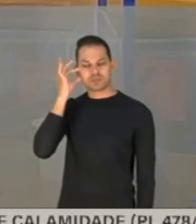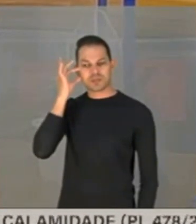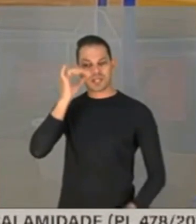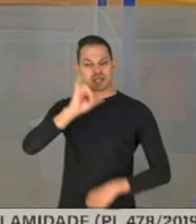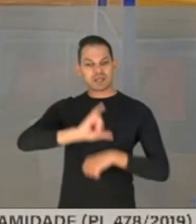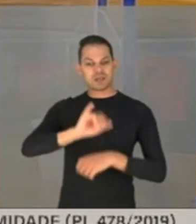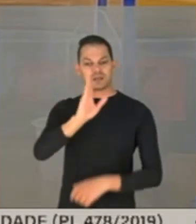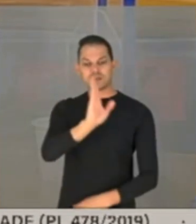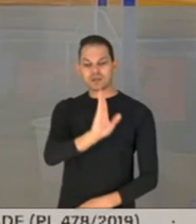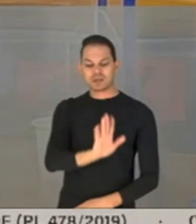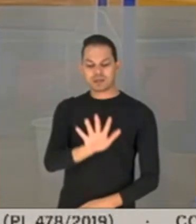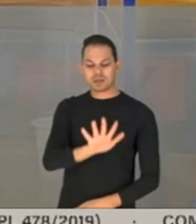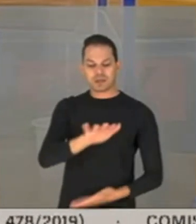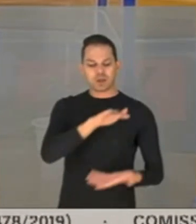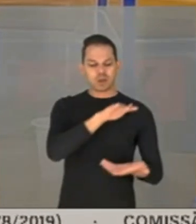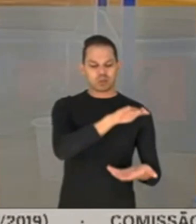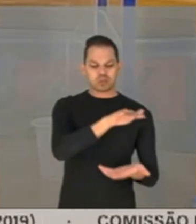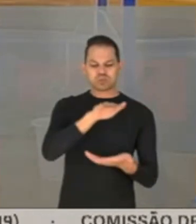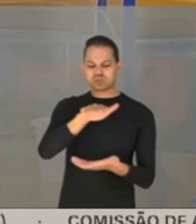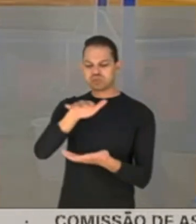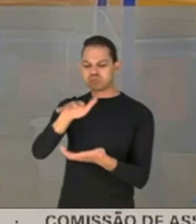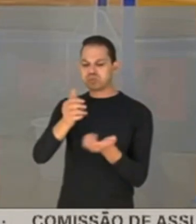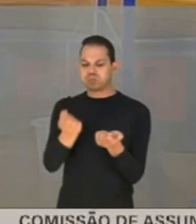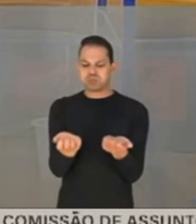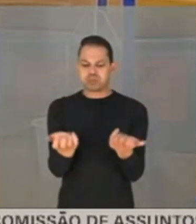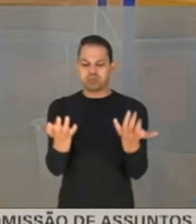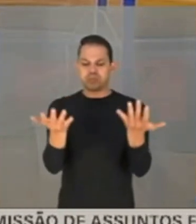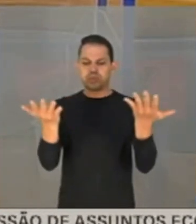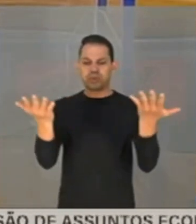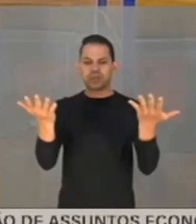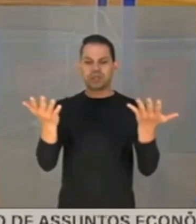Central Nacional de Armazenagem e Distribuição de